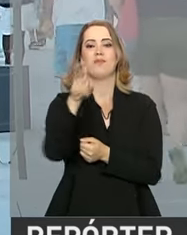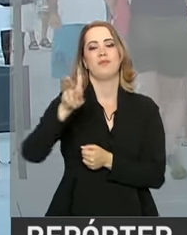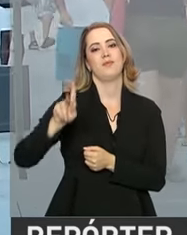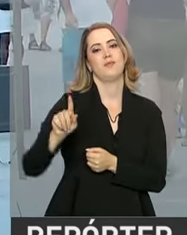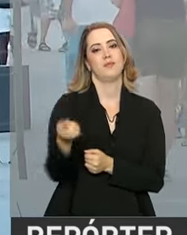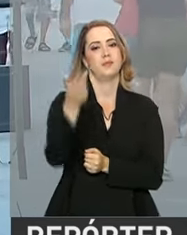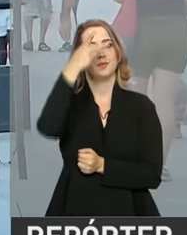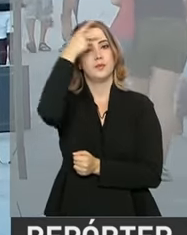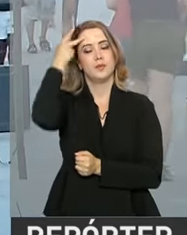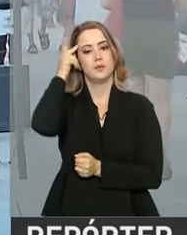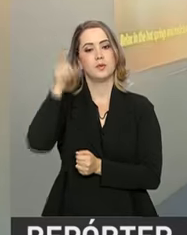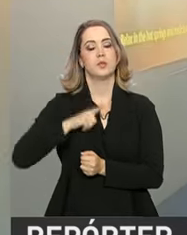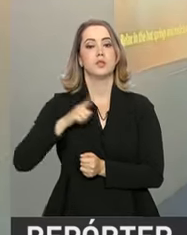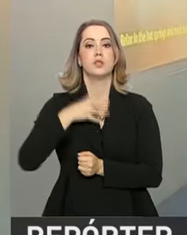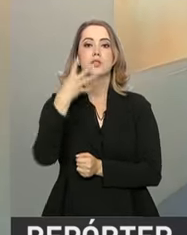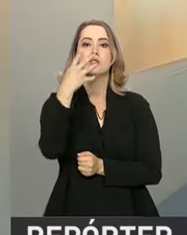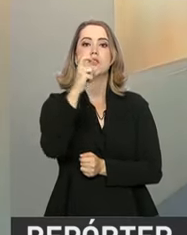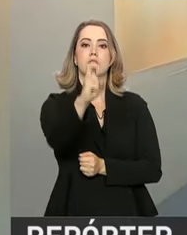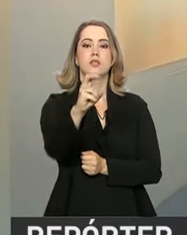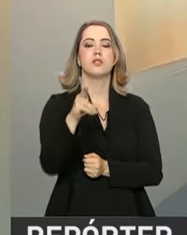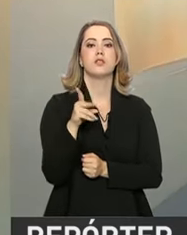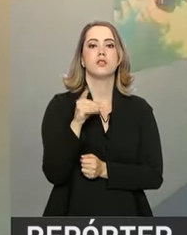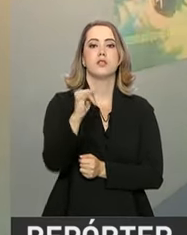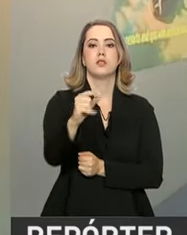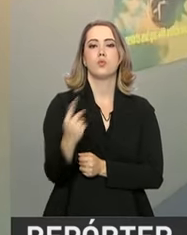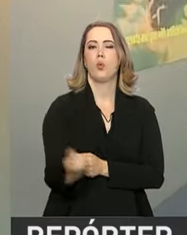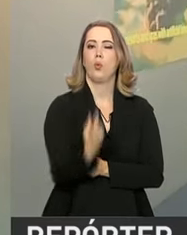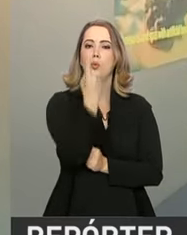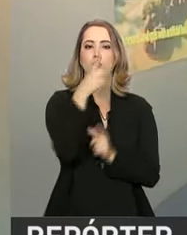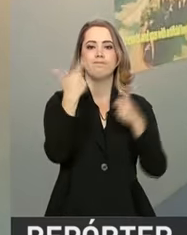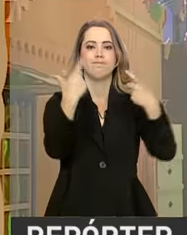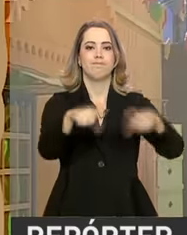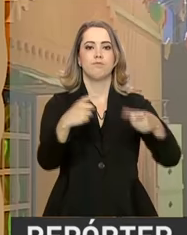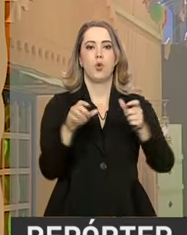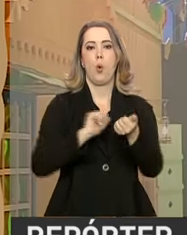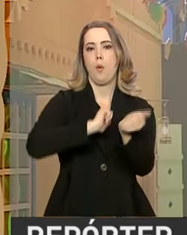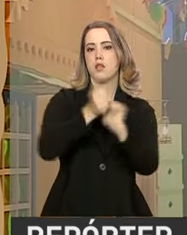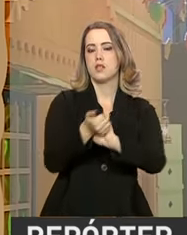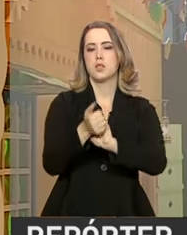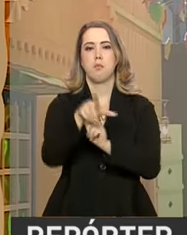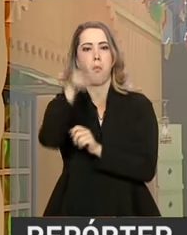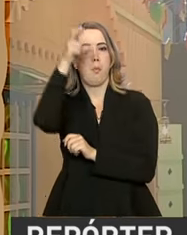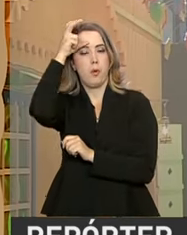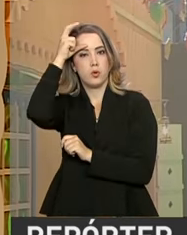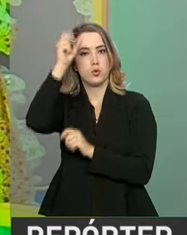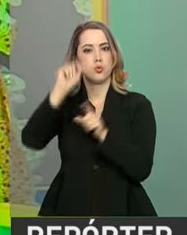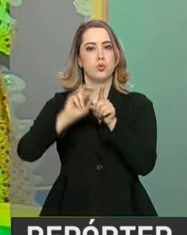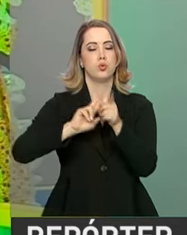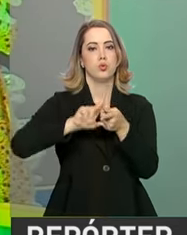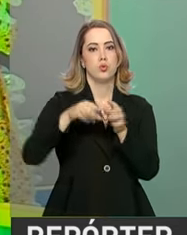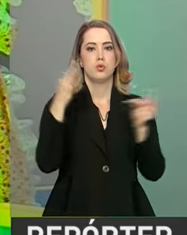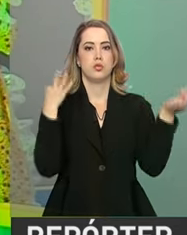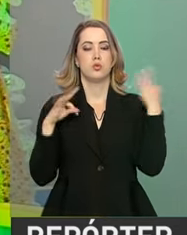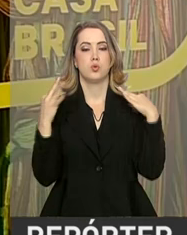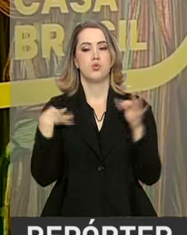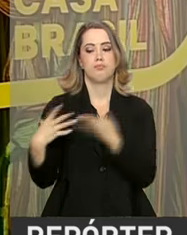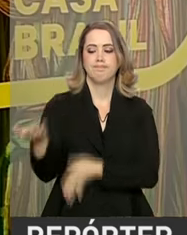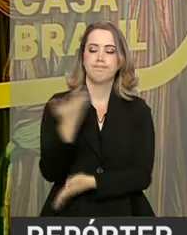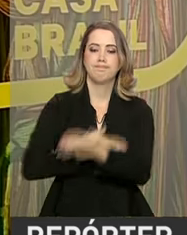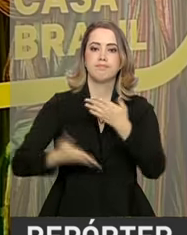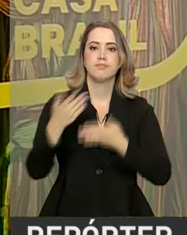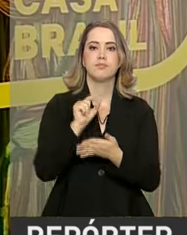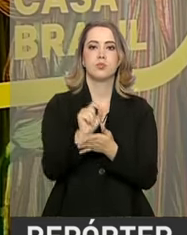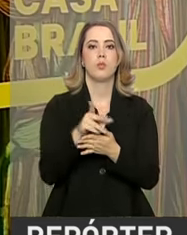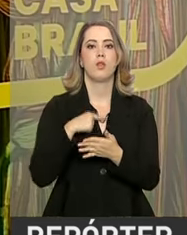o espaço reuniu Durante 45 dias em um só lugar Esporte cultura turismo e negócios foram realizados